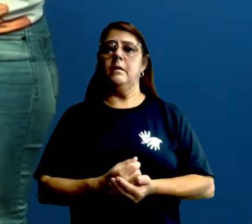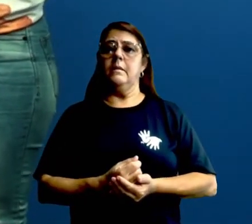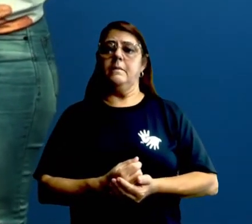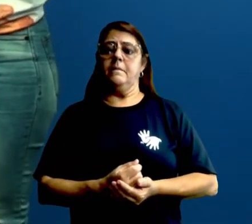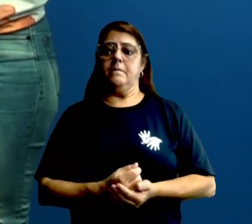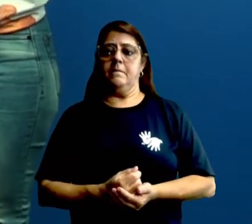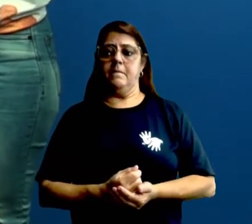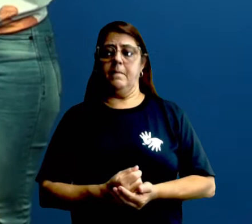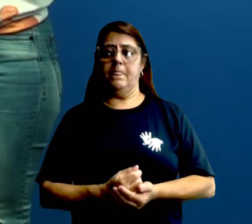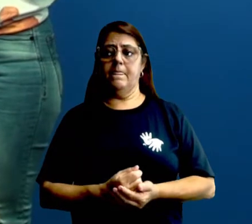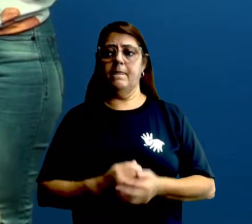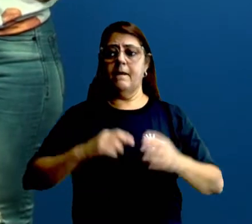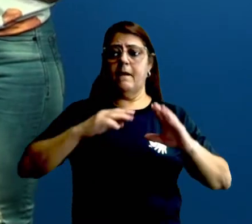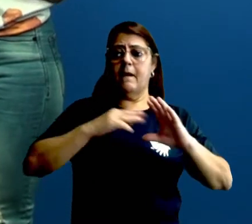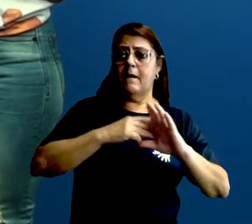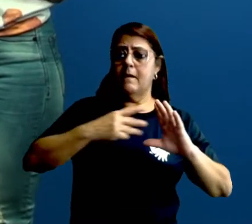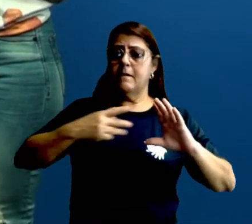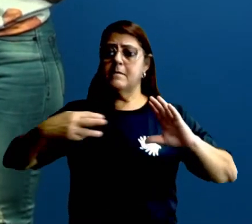ser